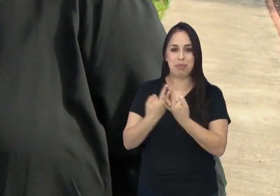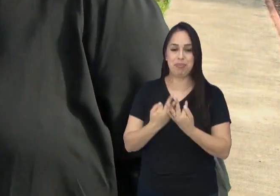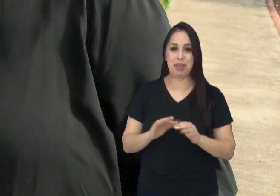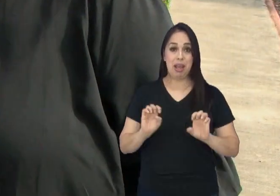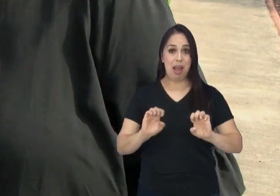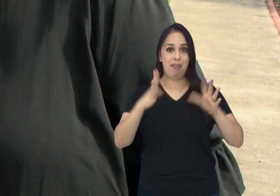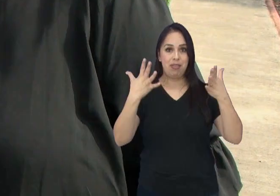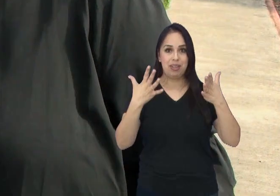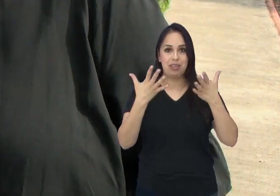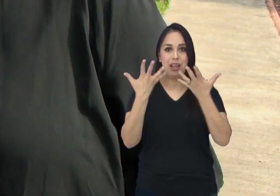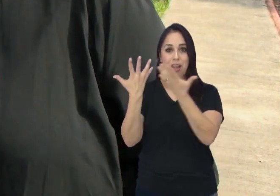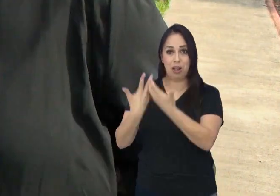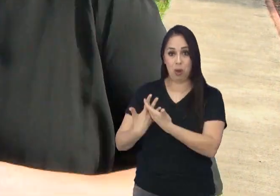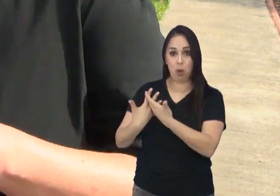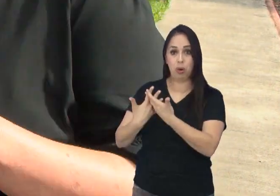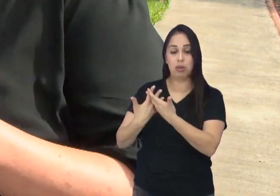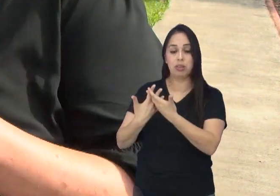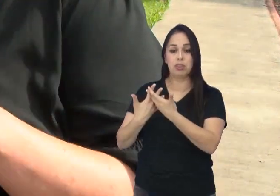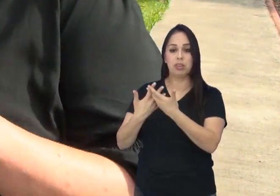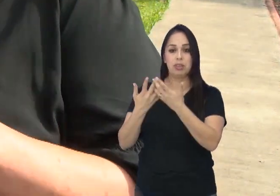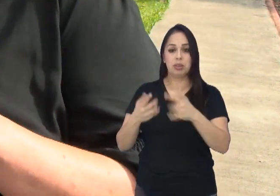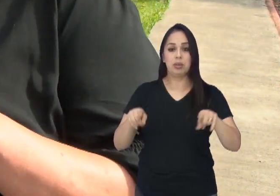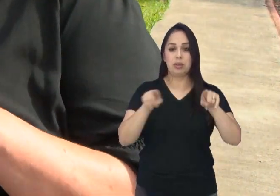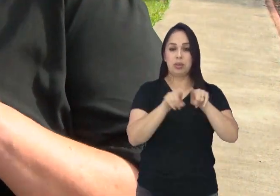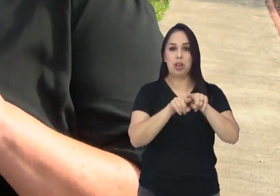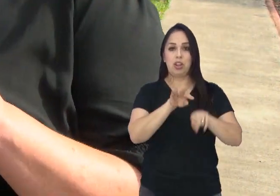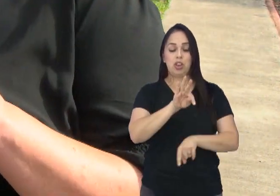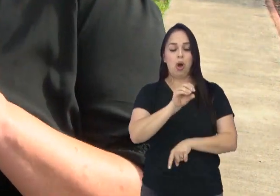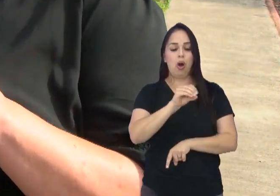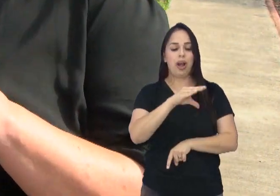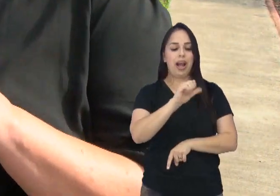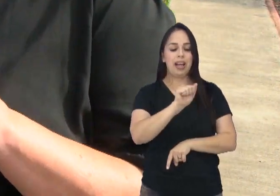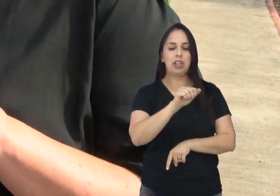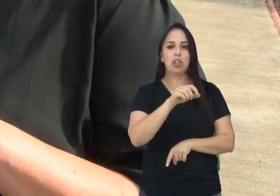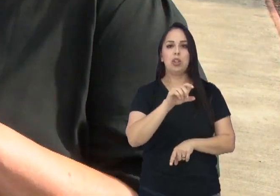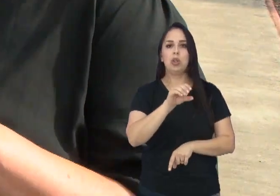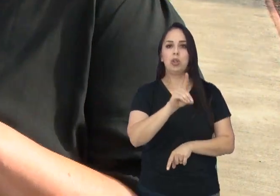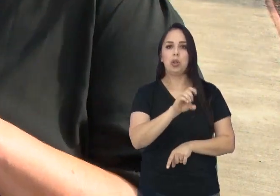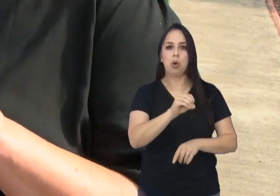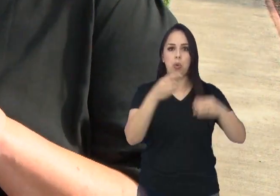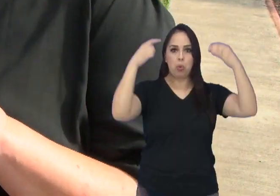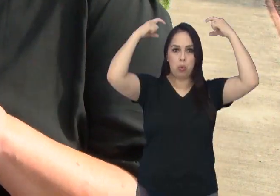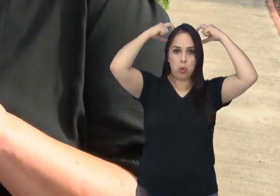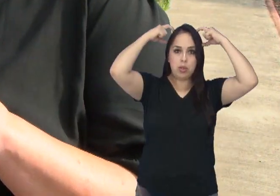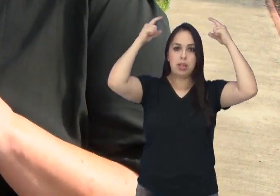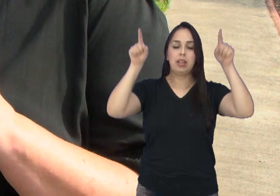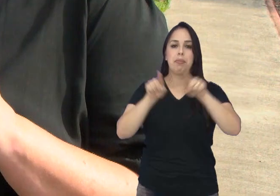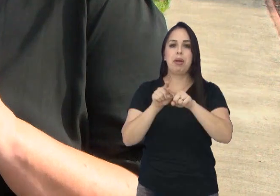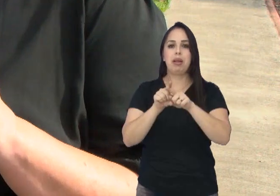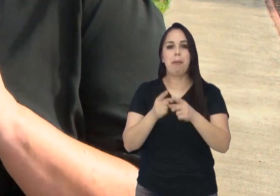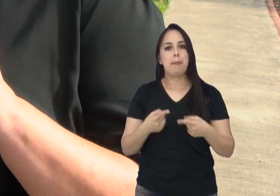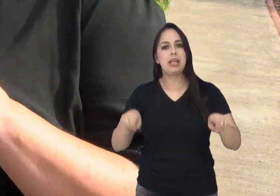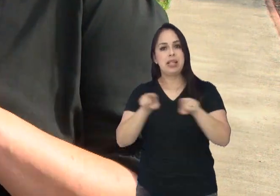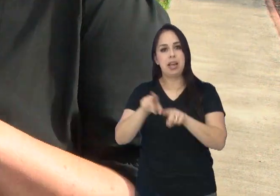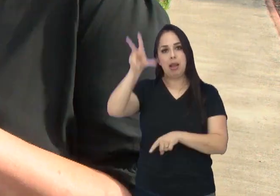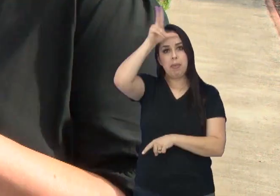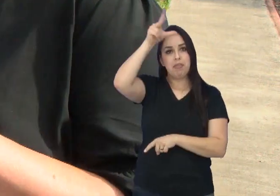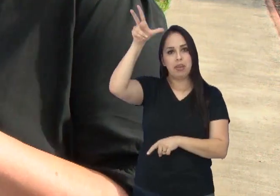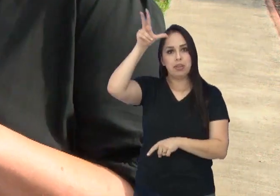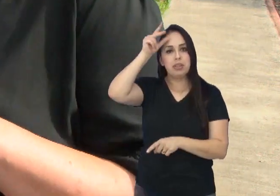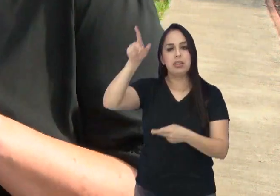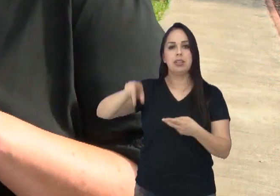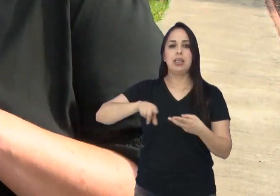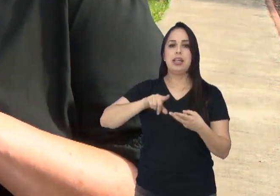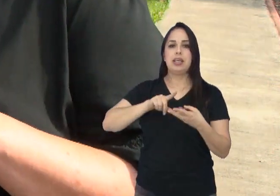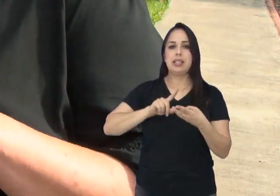realização do Rotary Club com a Toca do Urso, a parceria com a Prefeitura Municipal de São José dos Campos e o